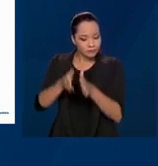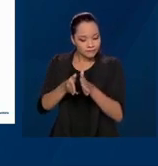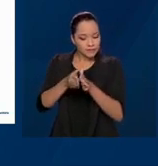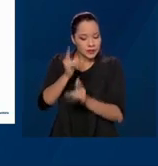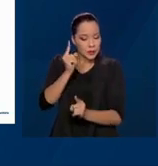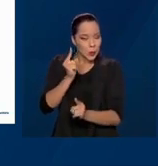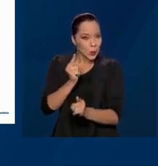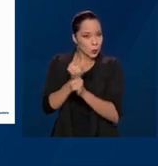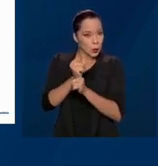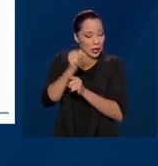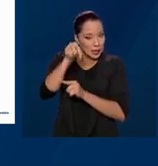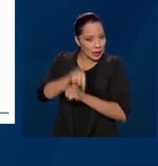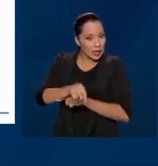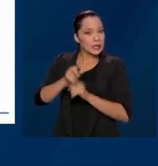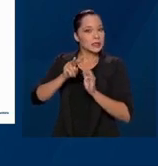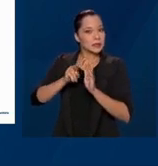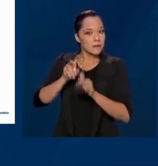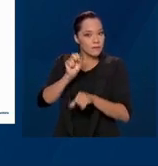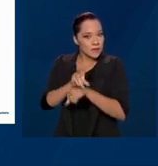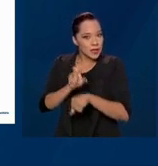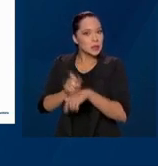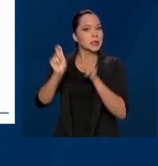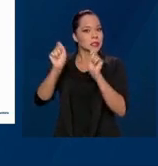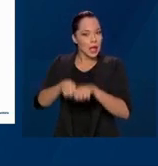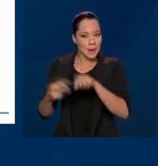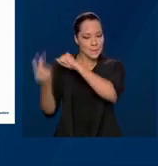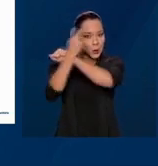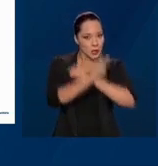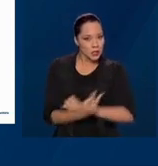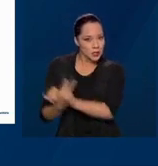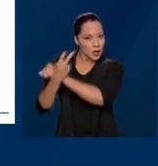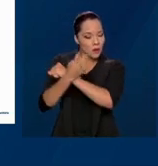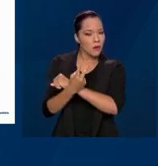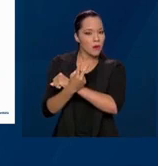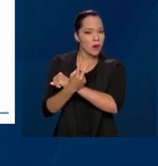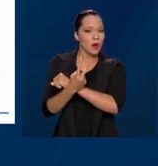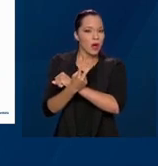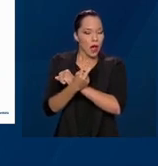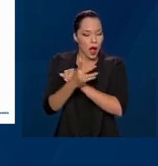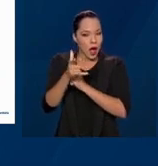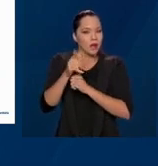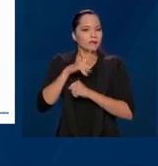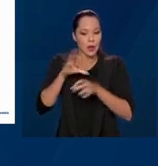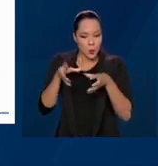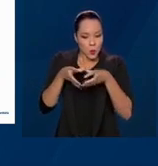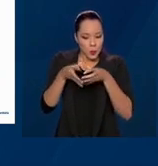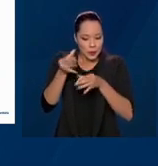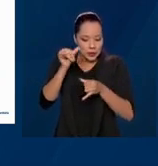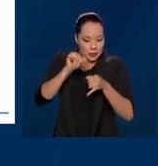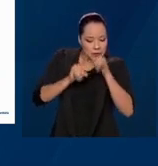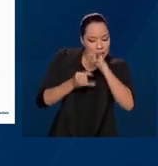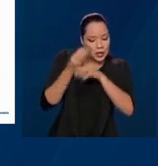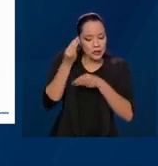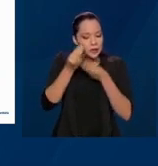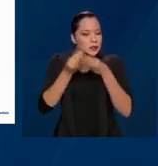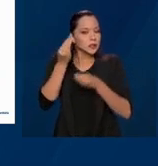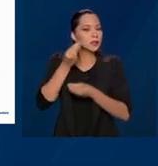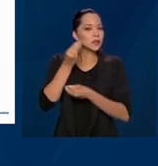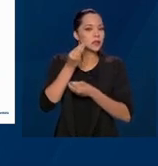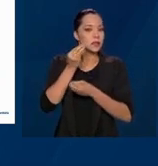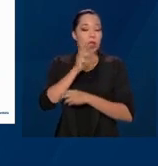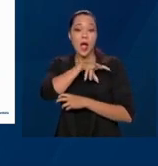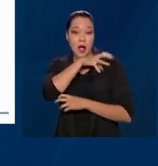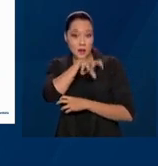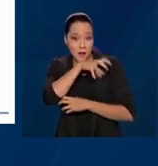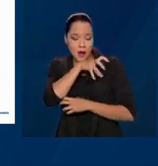identificou que esse vírus é capaz de gerar anticorpo, se faz um conjunto de testes nos modelos animais para que